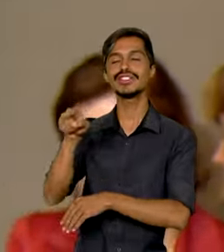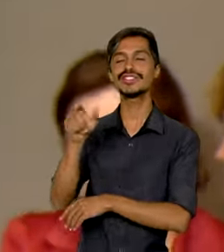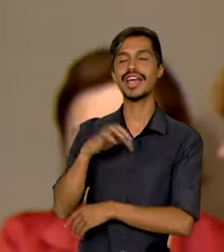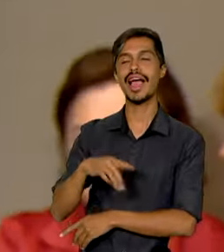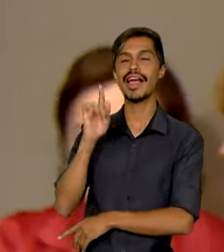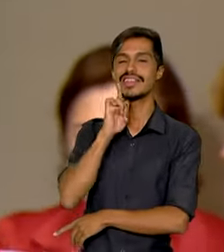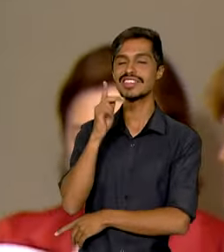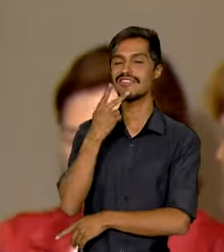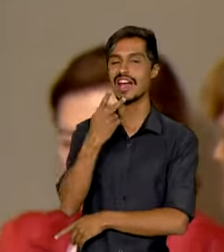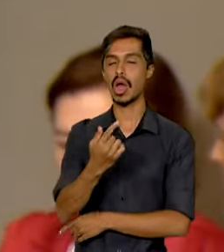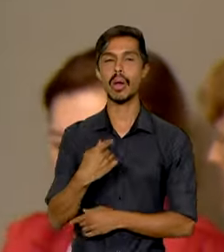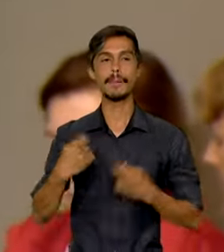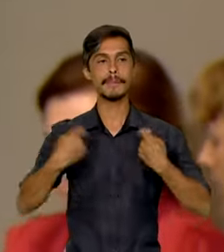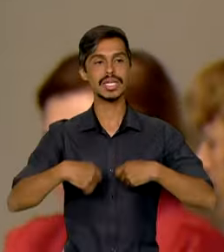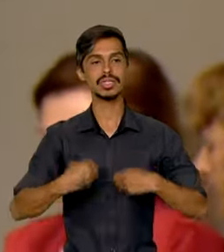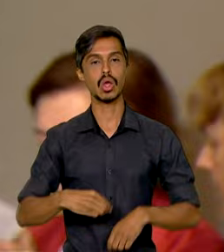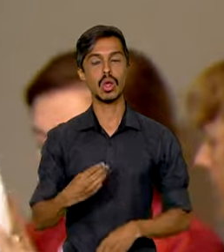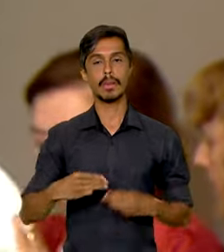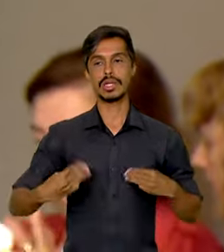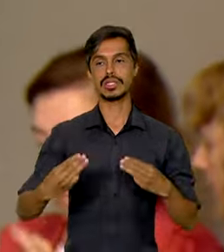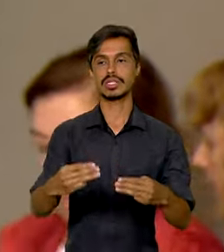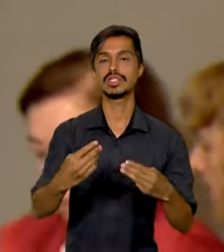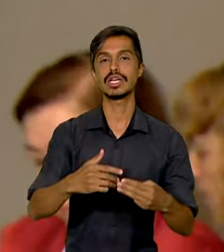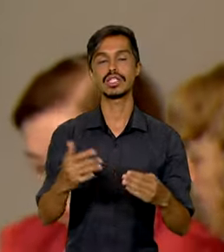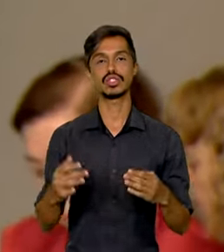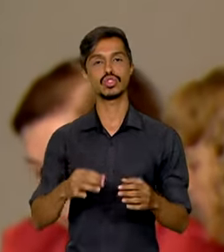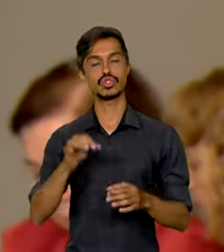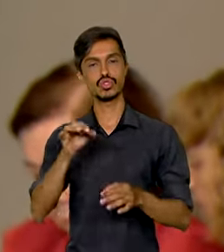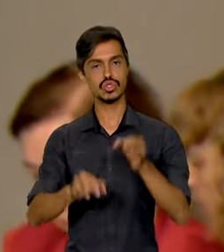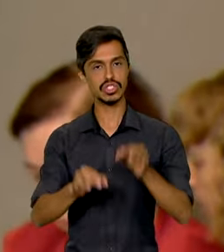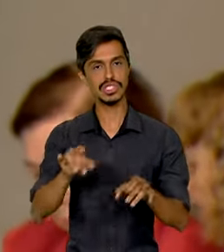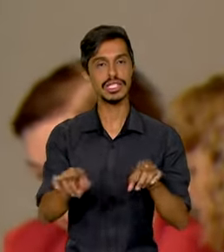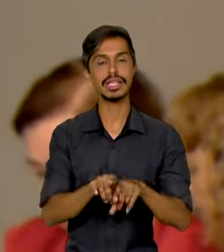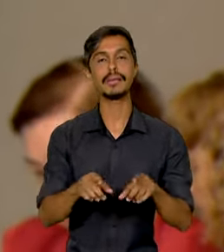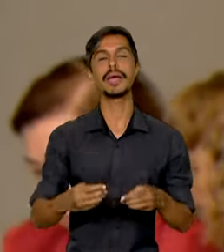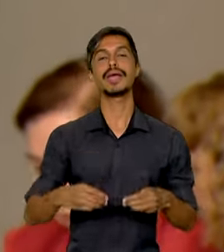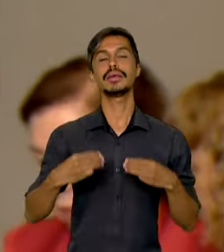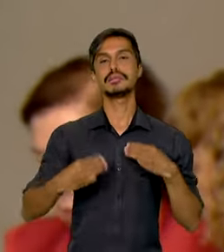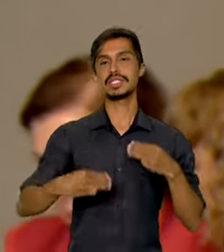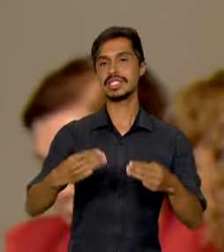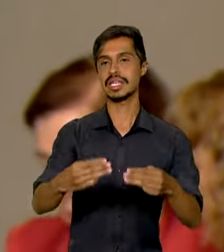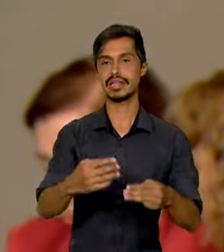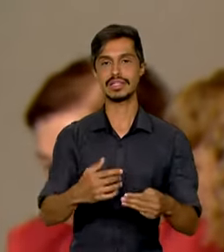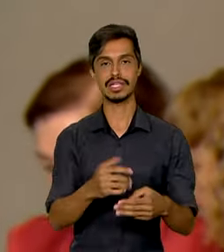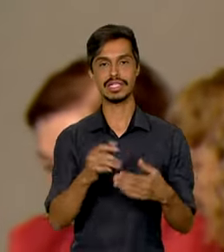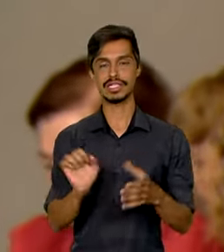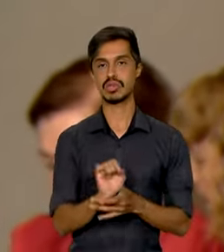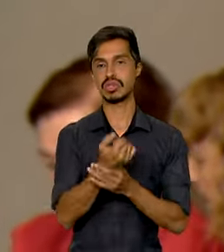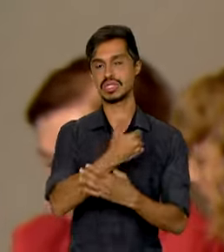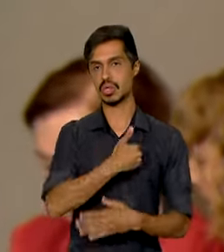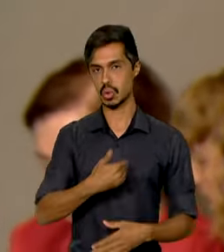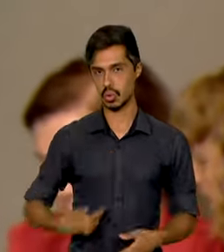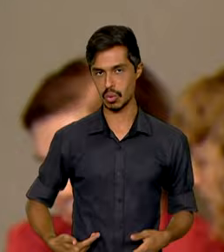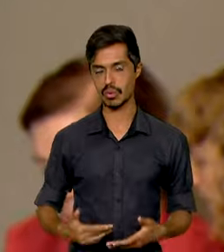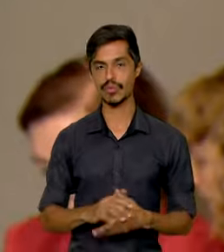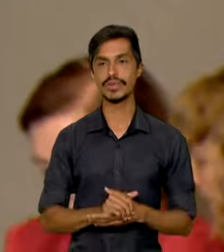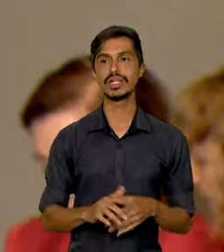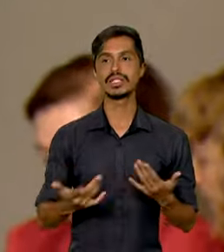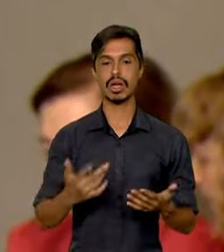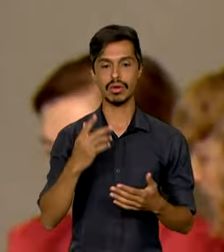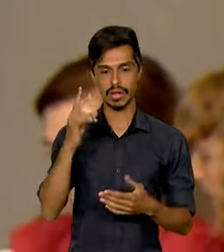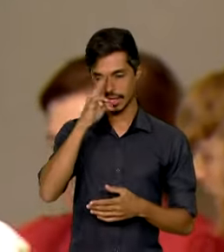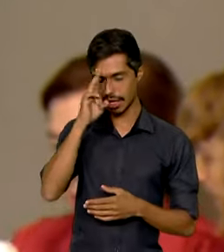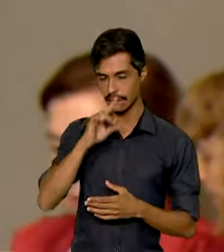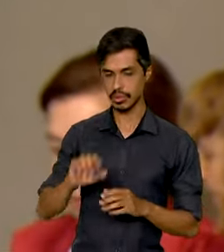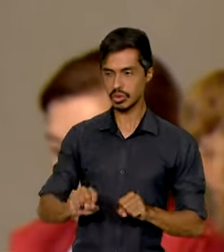disse quanto à presença do Ministério da Justiça e Segurança Pública. Eu compreendi, claro, ministra Nízia, que a sua iniciativa, do